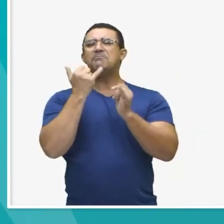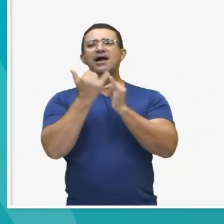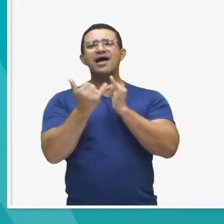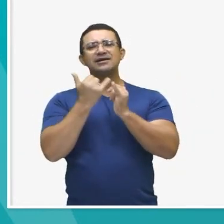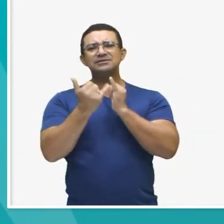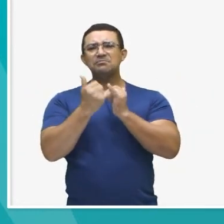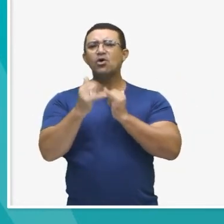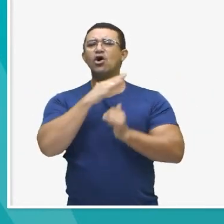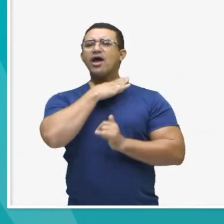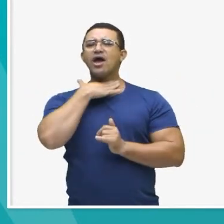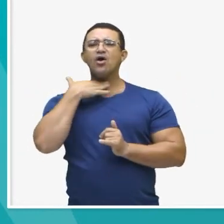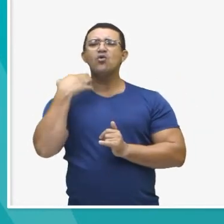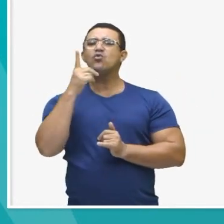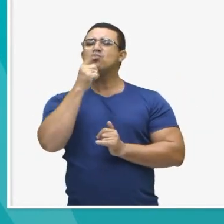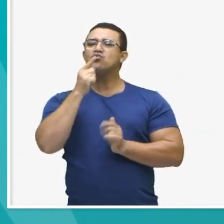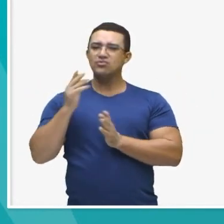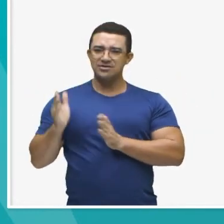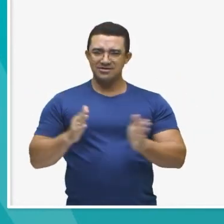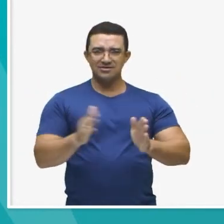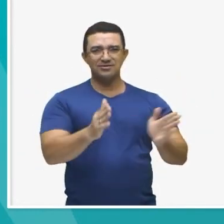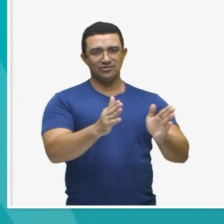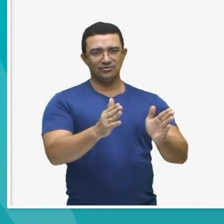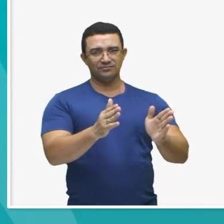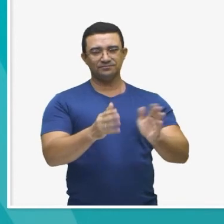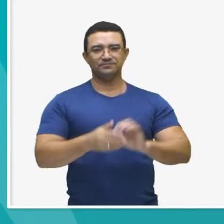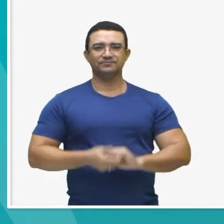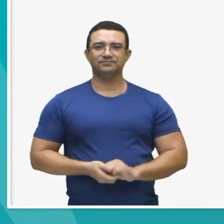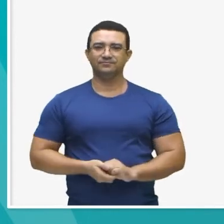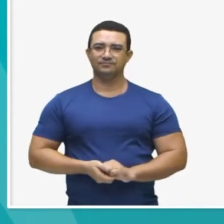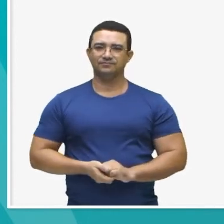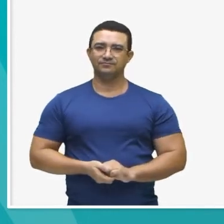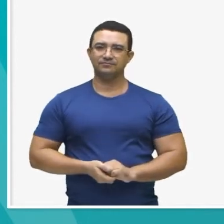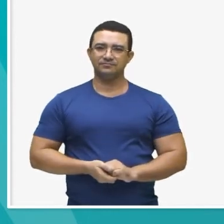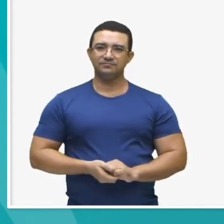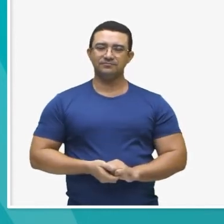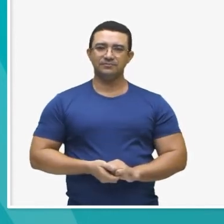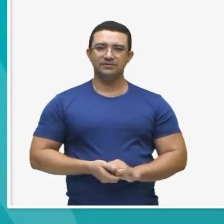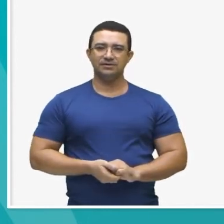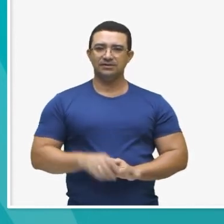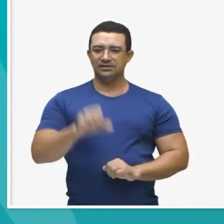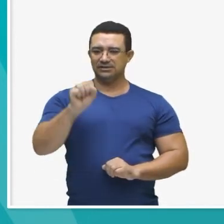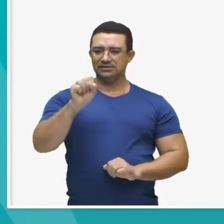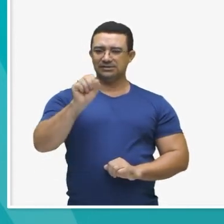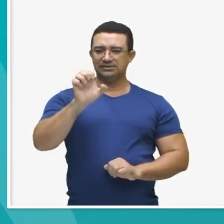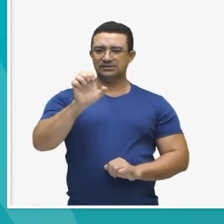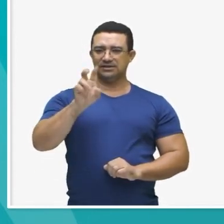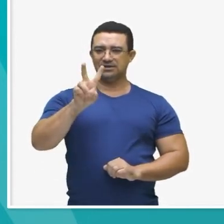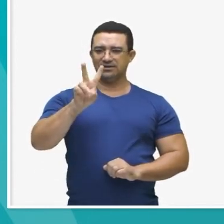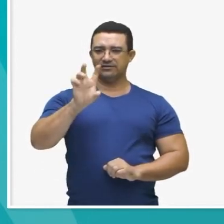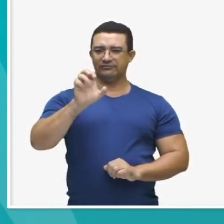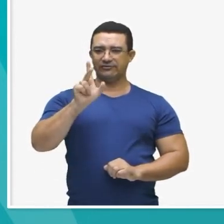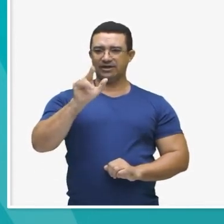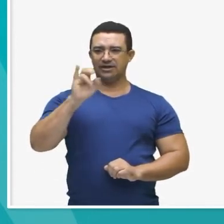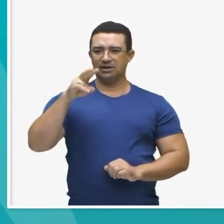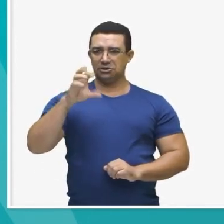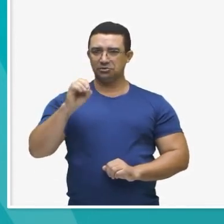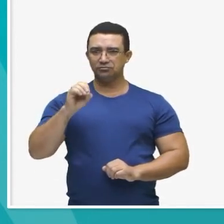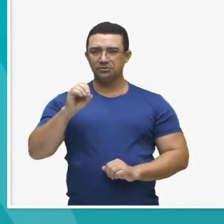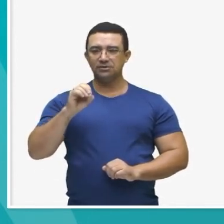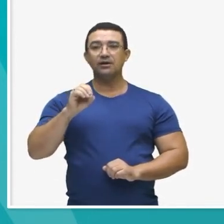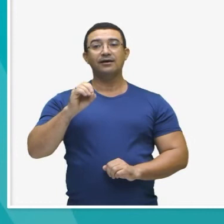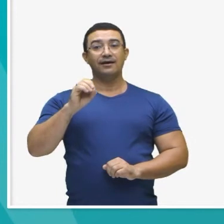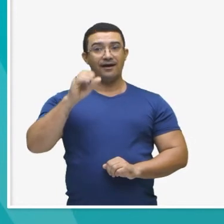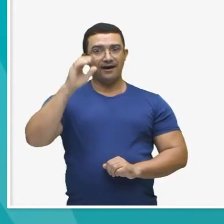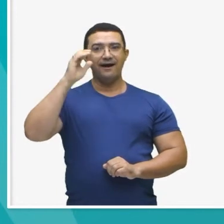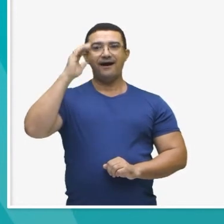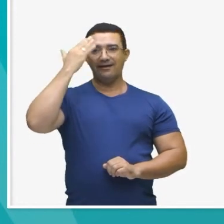vida acontecesse, outra vida começasse. Então, quando ele diz, é chegar logo ao Recife, derradeira Ave Maria,